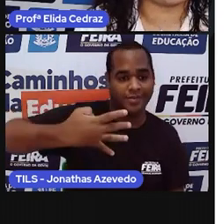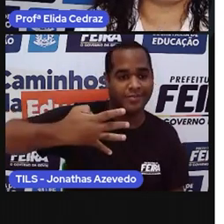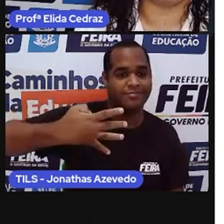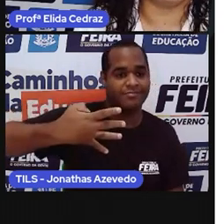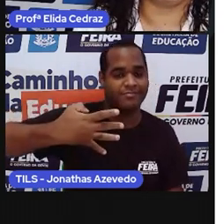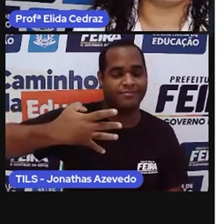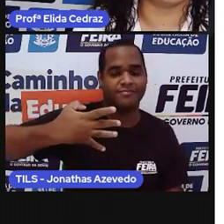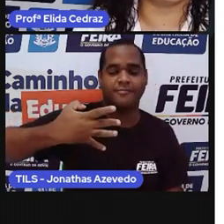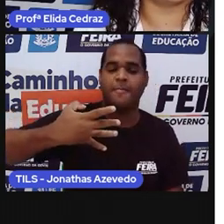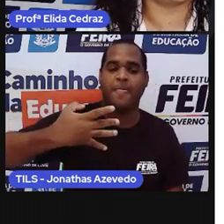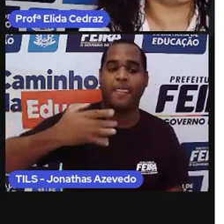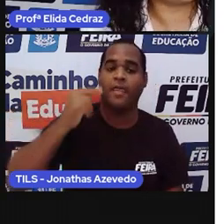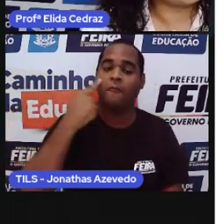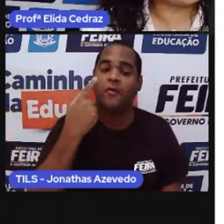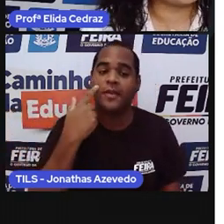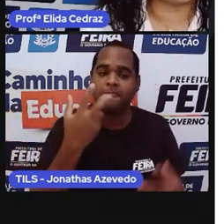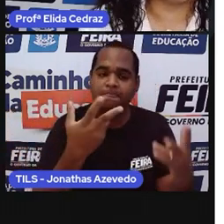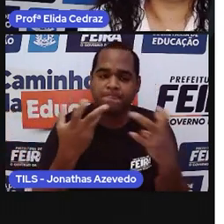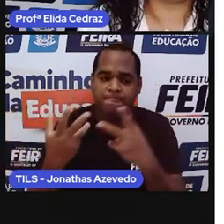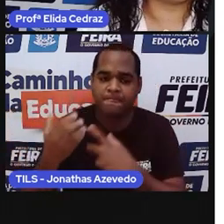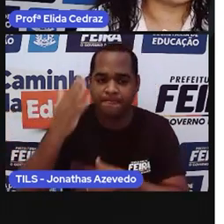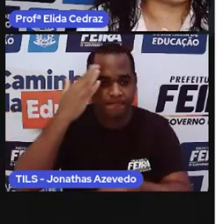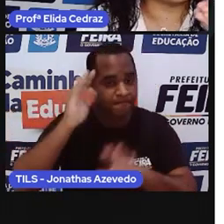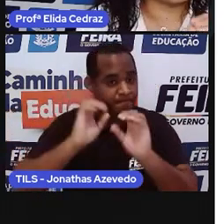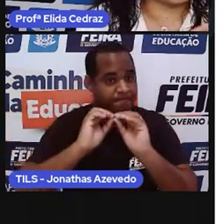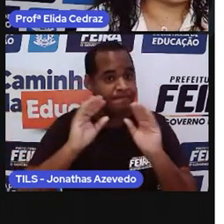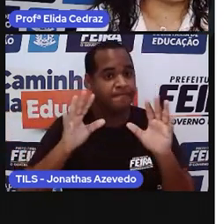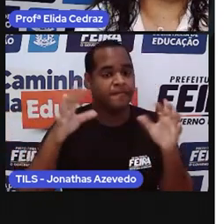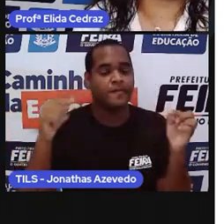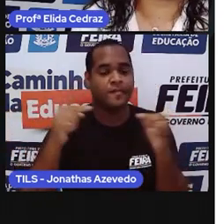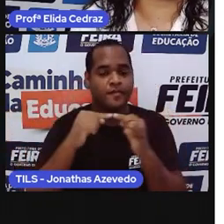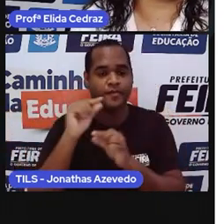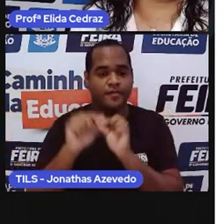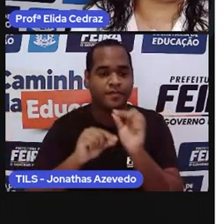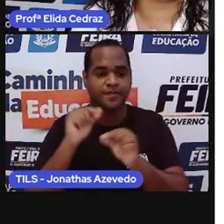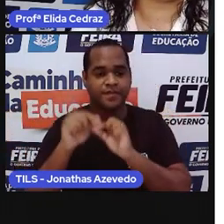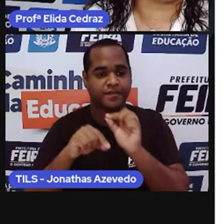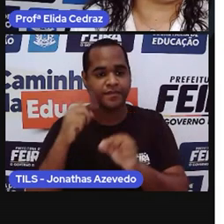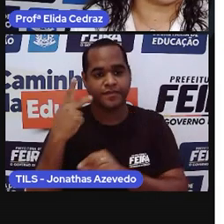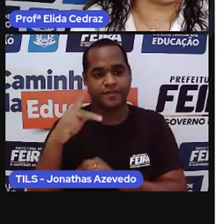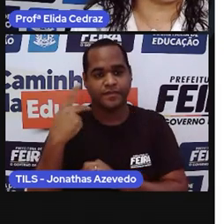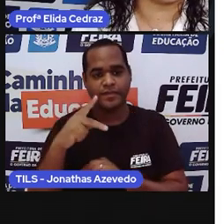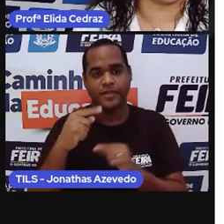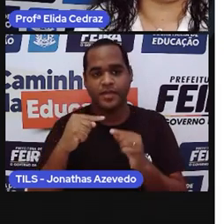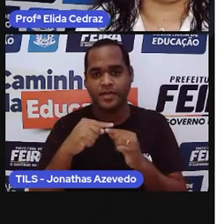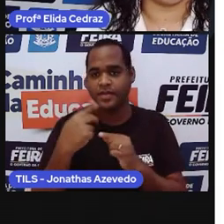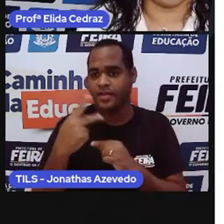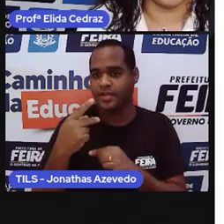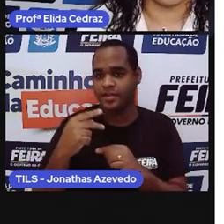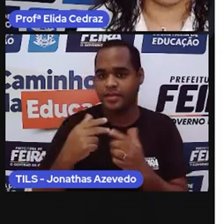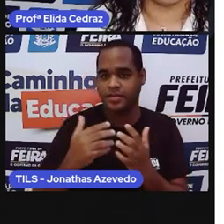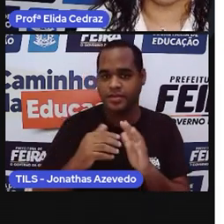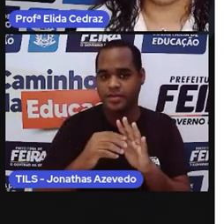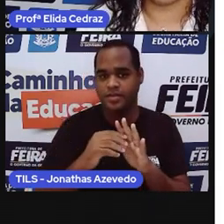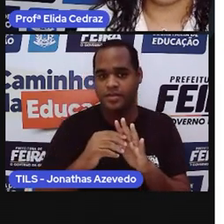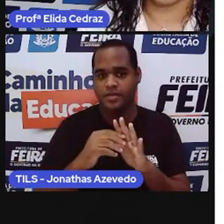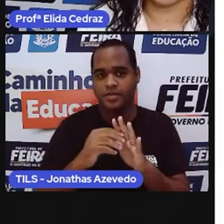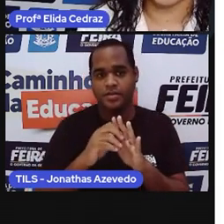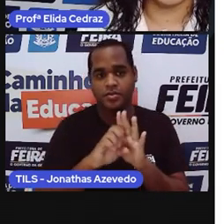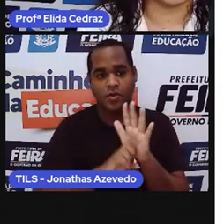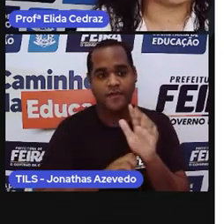e quarto. Você já entendeu que esses pedacinhos nós chamamos de estrofes. Olha,